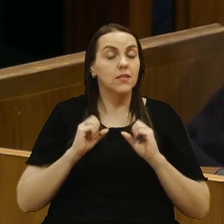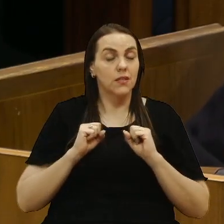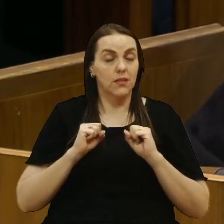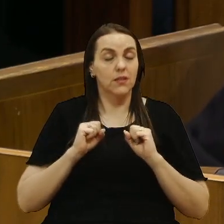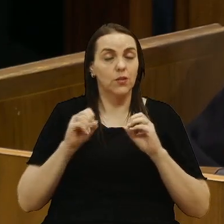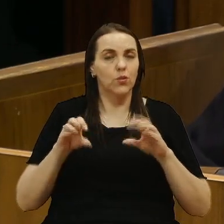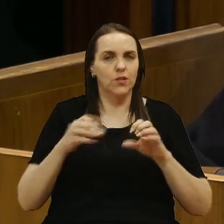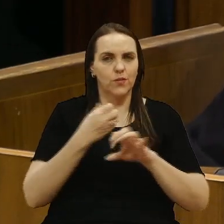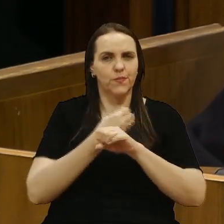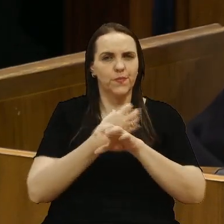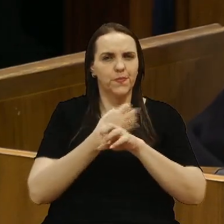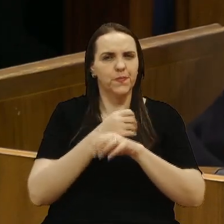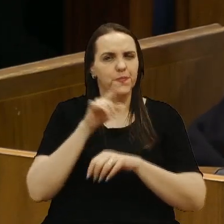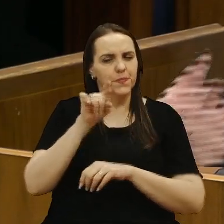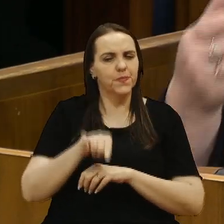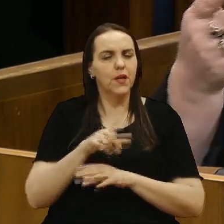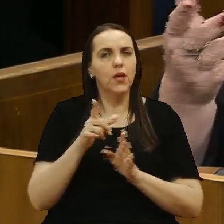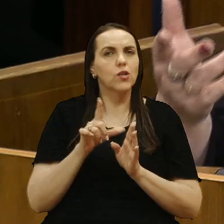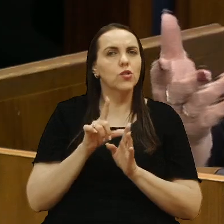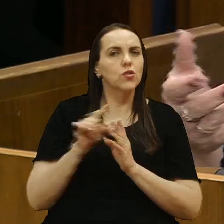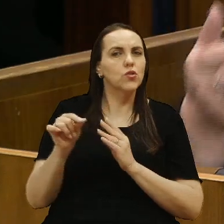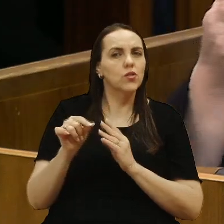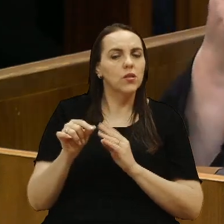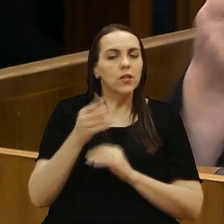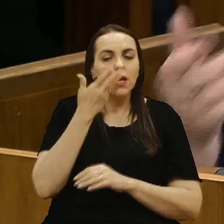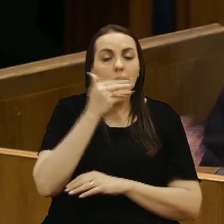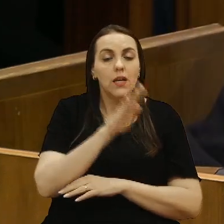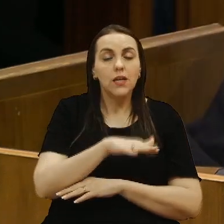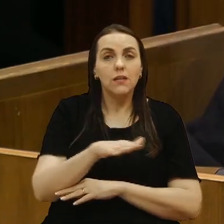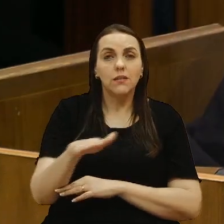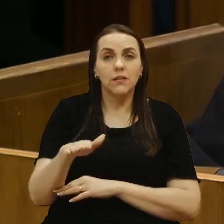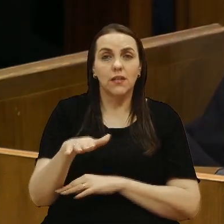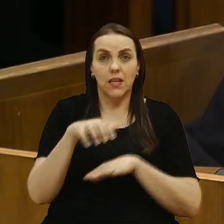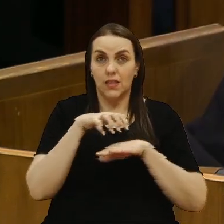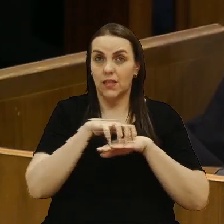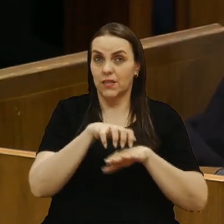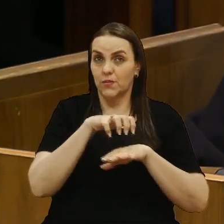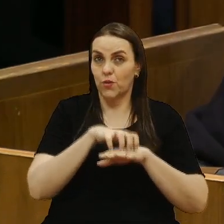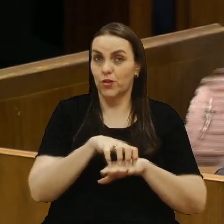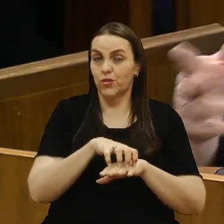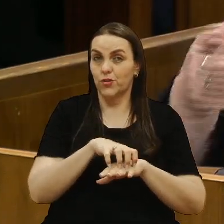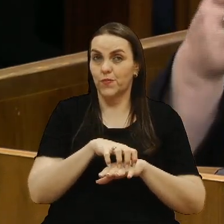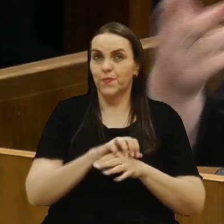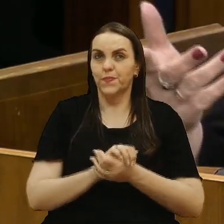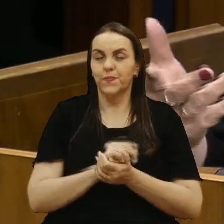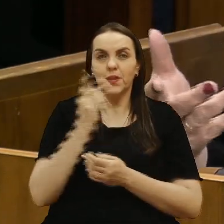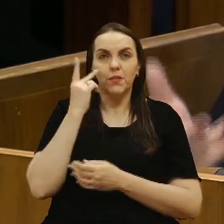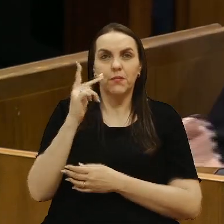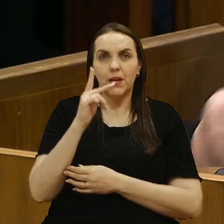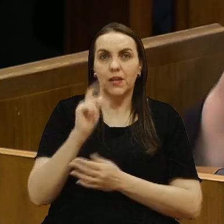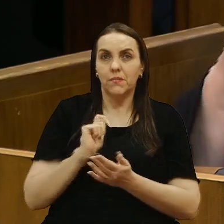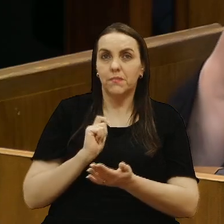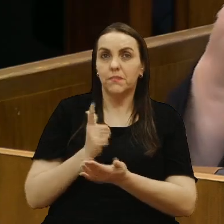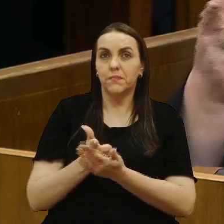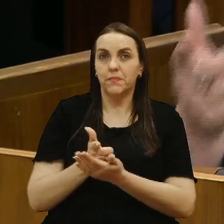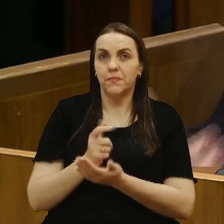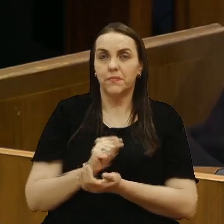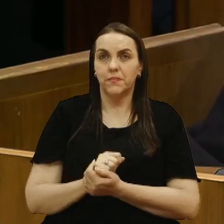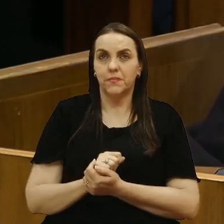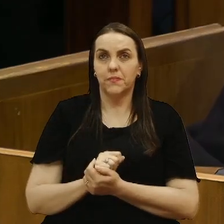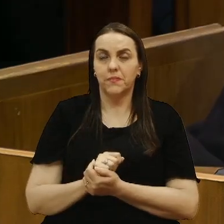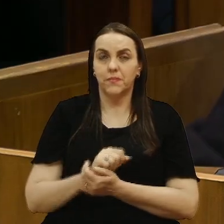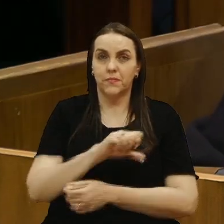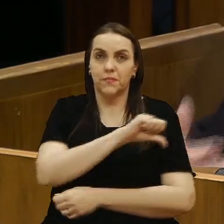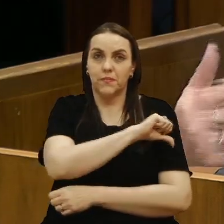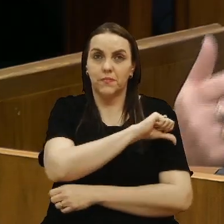Educação está tirando dos pequenos o transporte para pagar para os